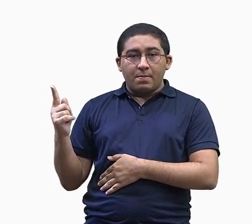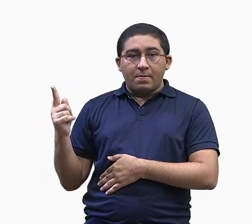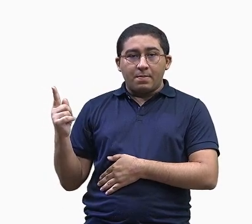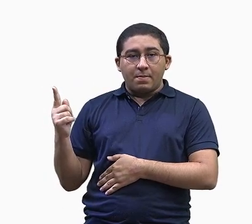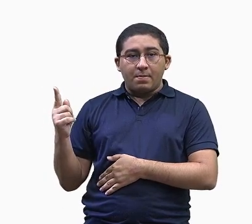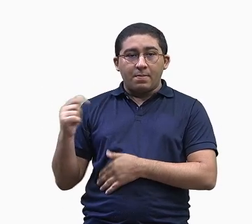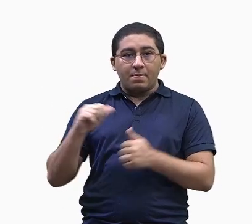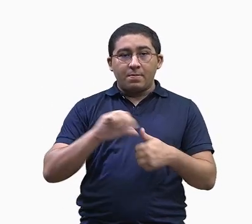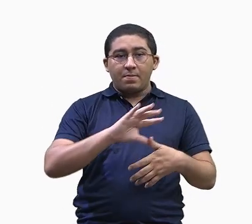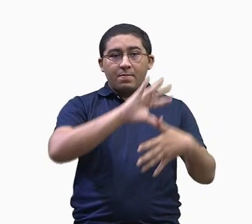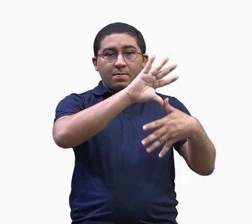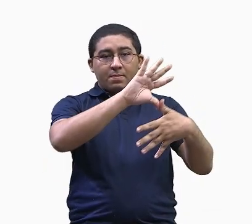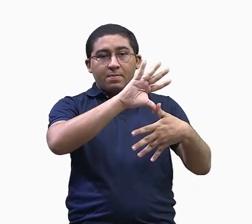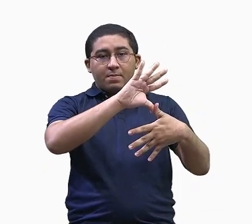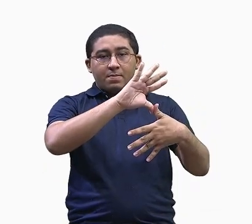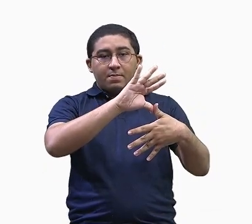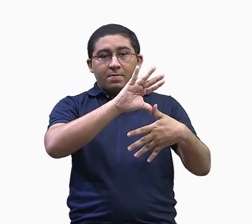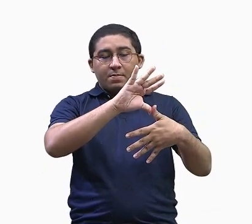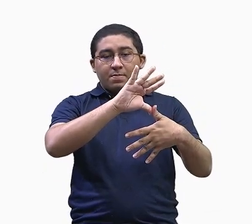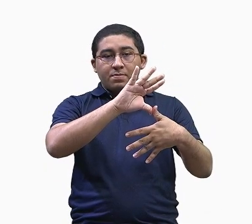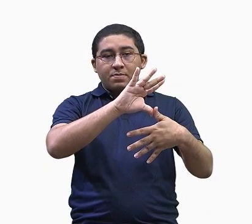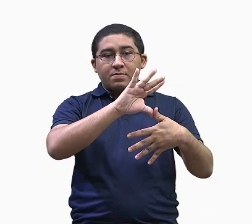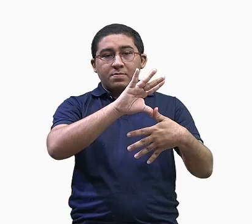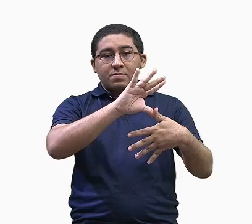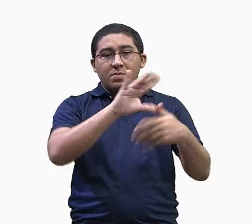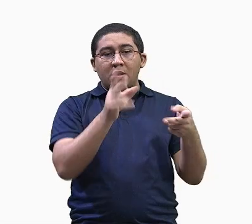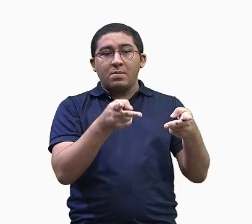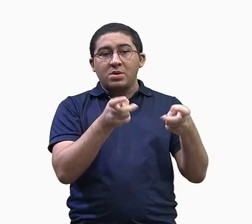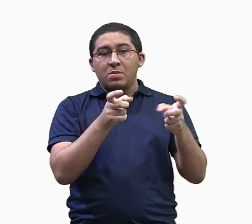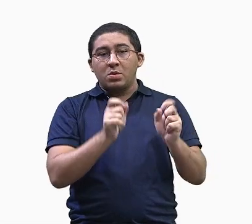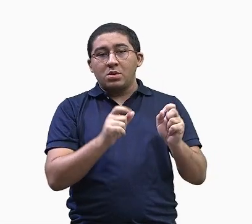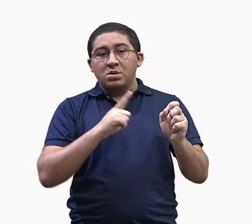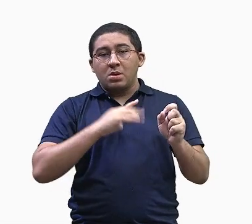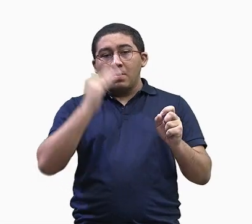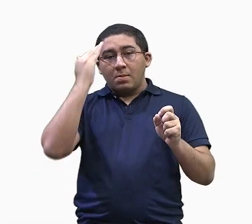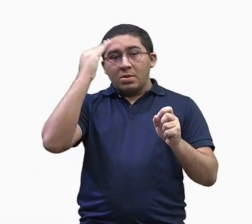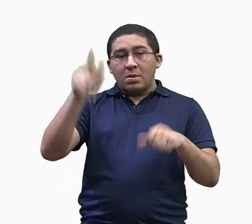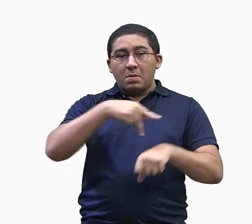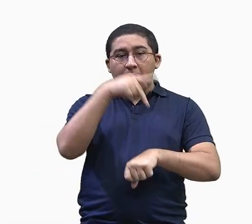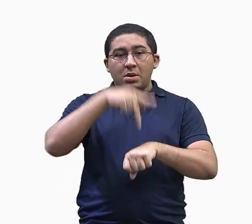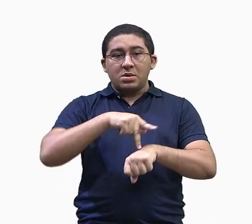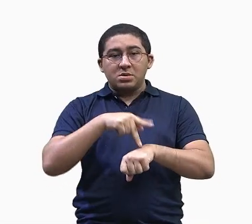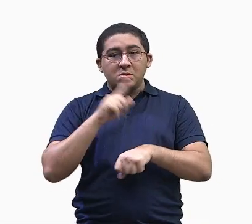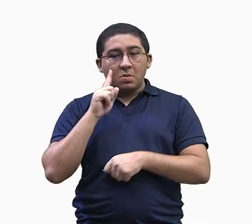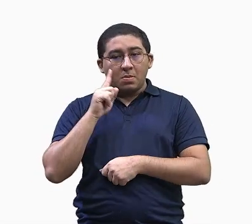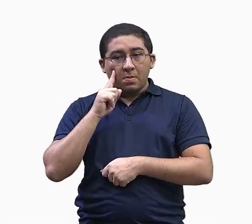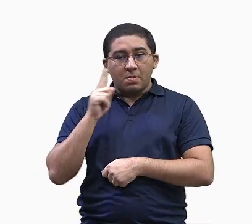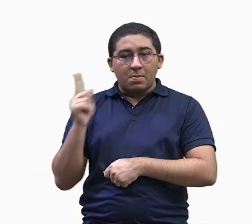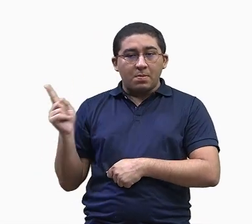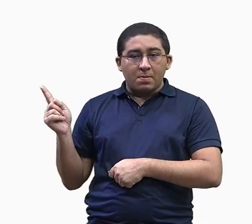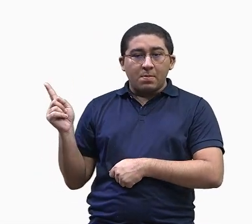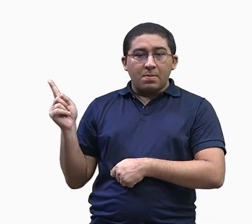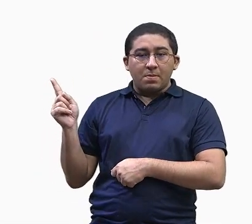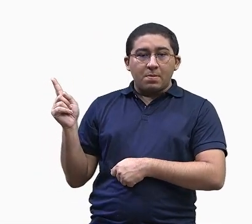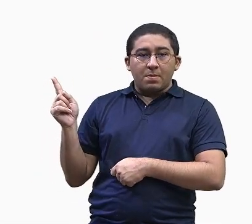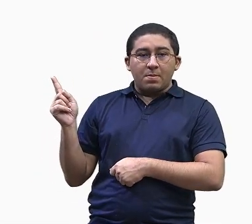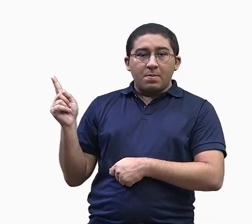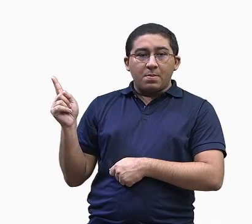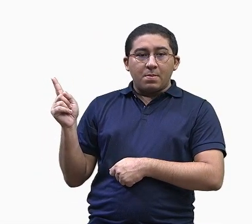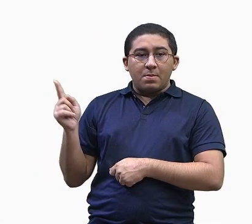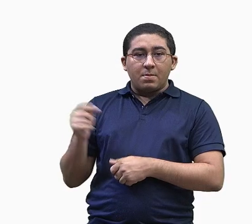continente americano, a gente observa aí em destaque os países para a gente